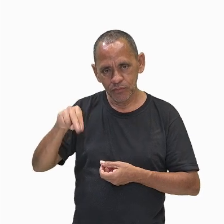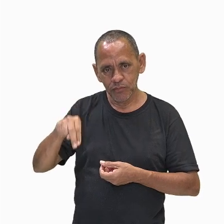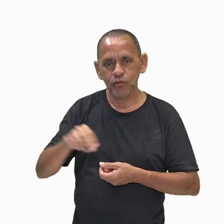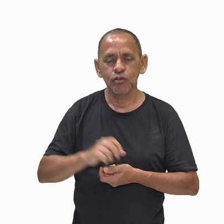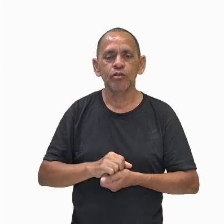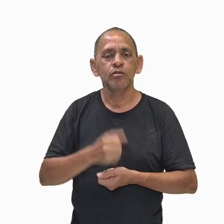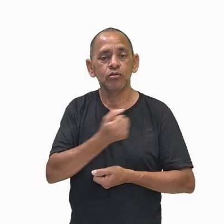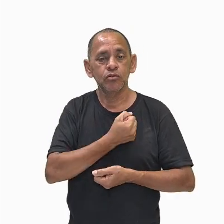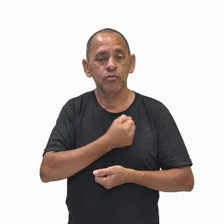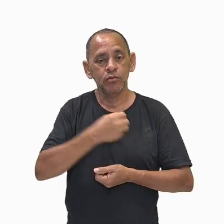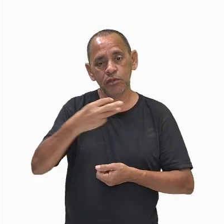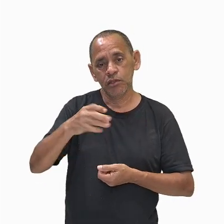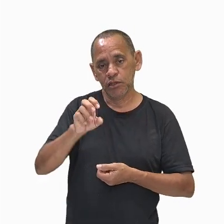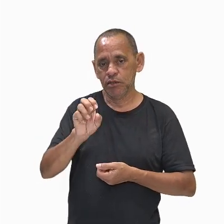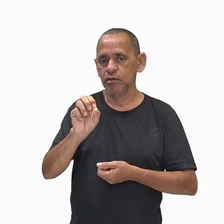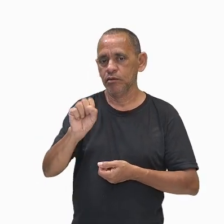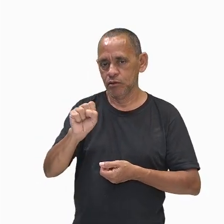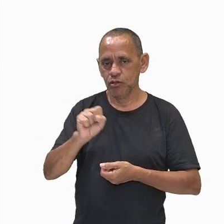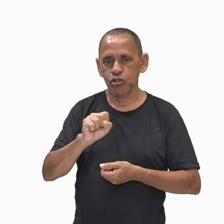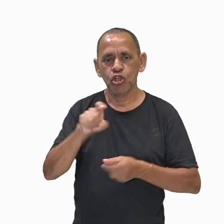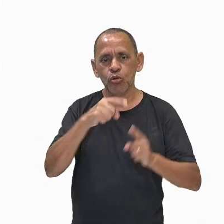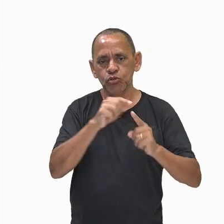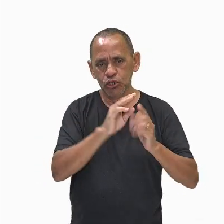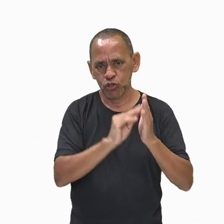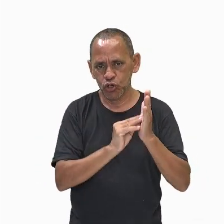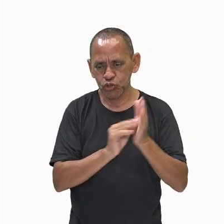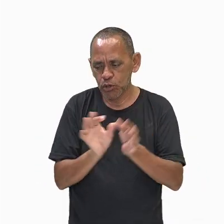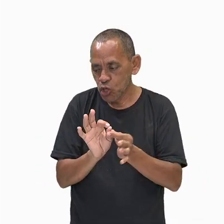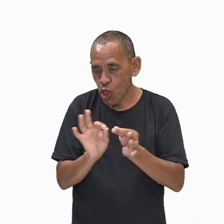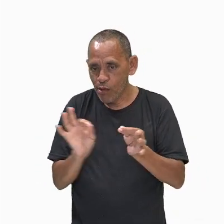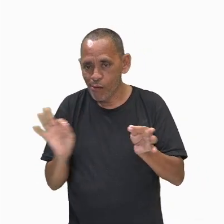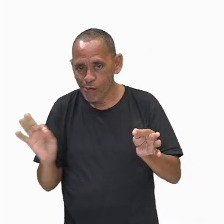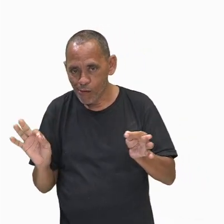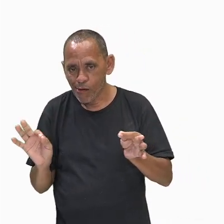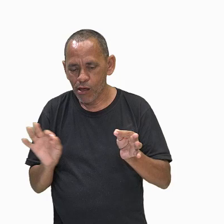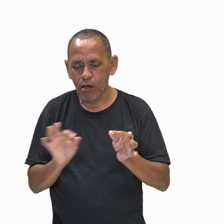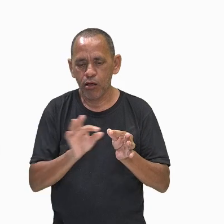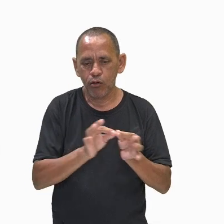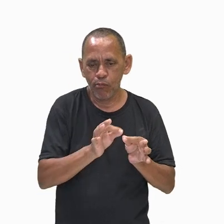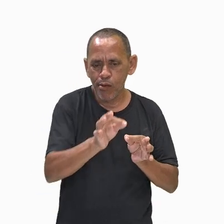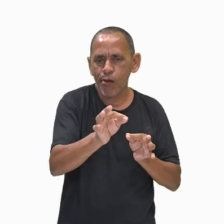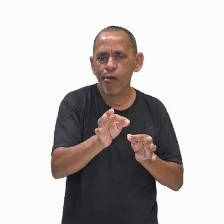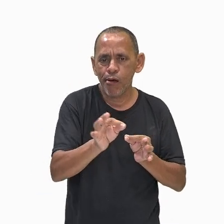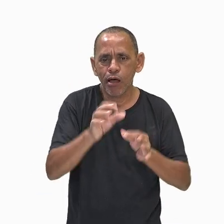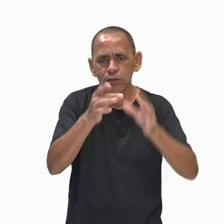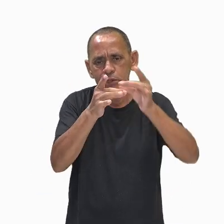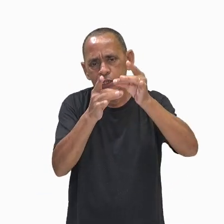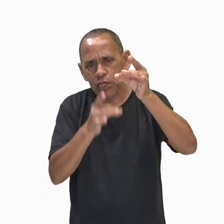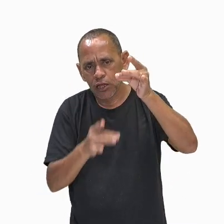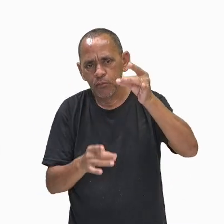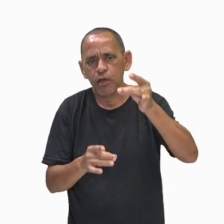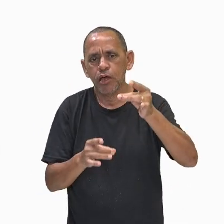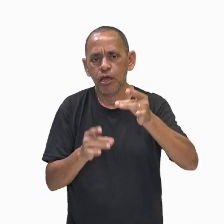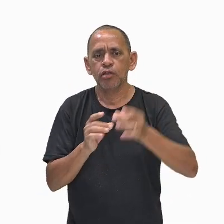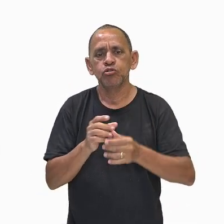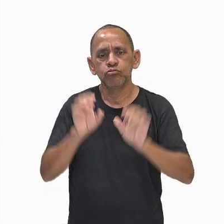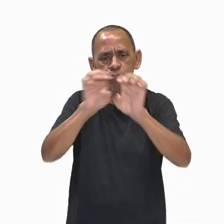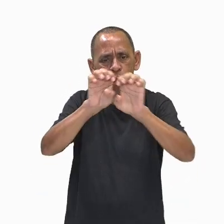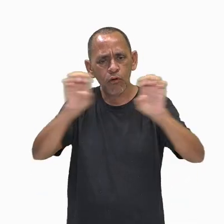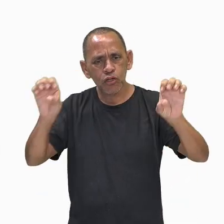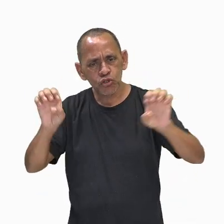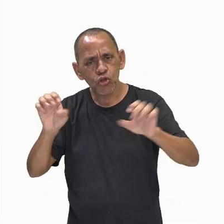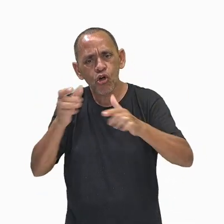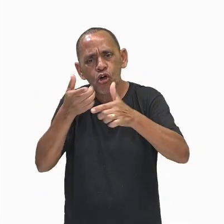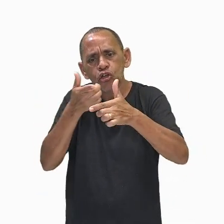38, temos como objeto de conhecimento distância entre dois pontos. Seu detalhamento, situações problemas aplicando